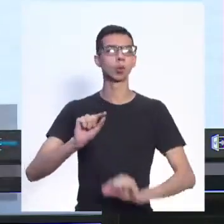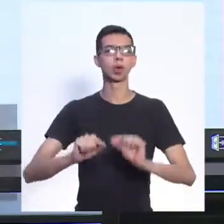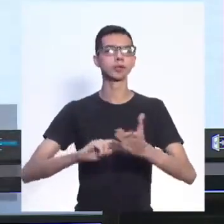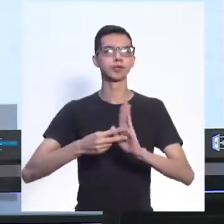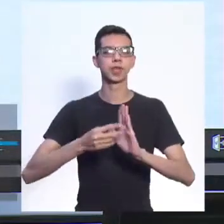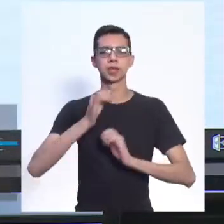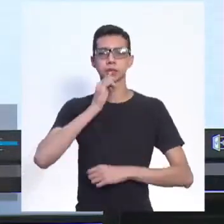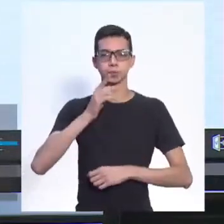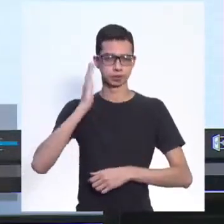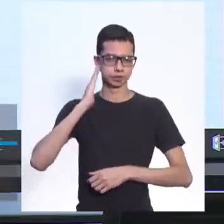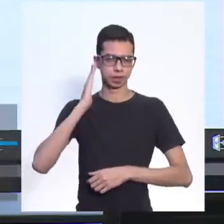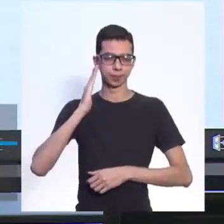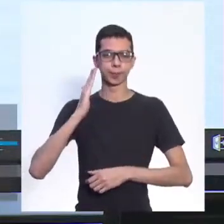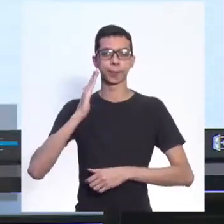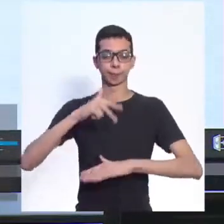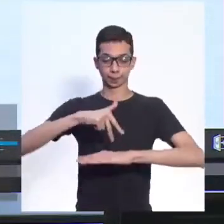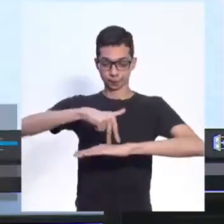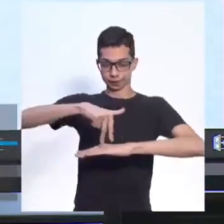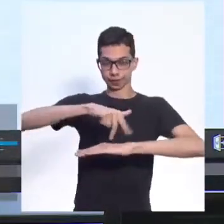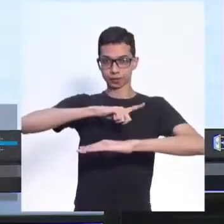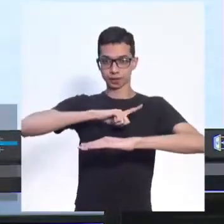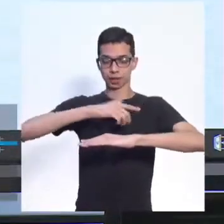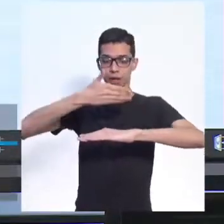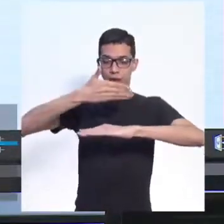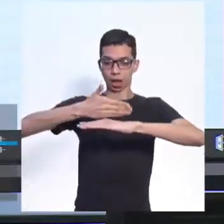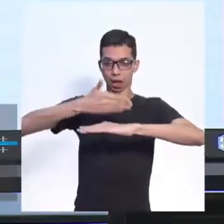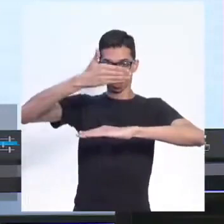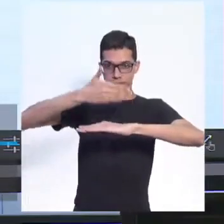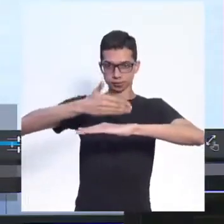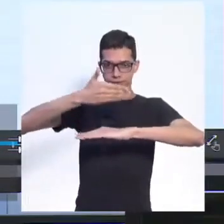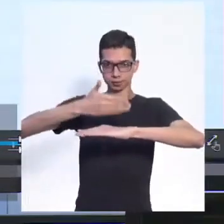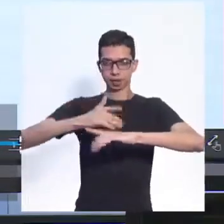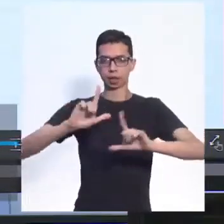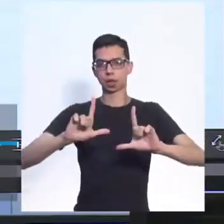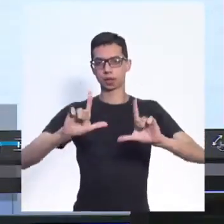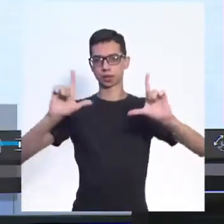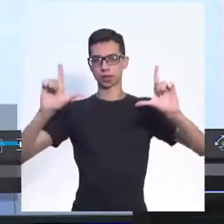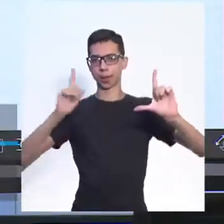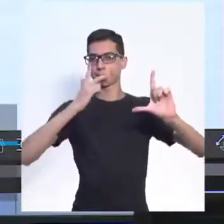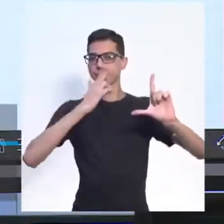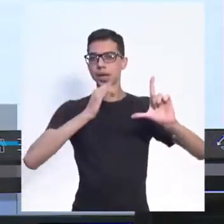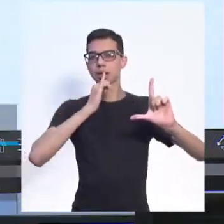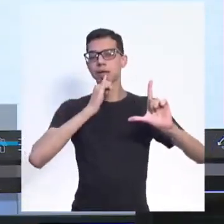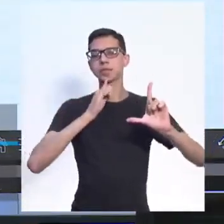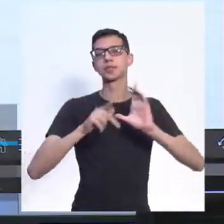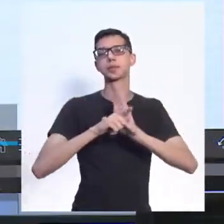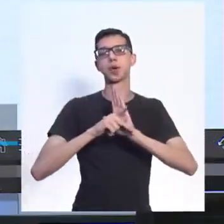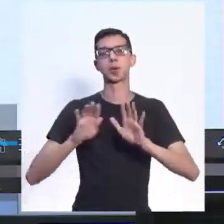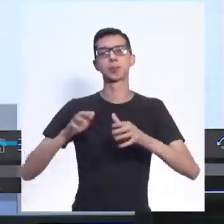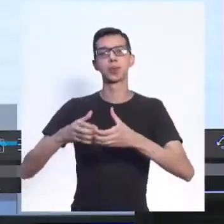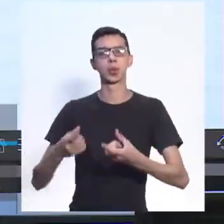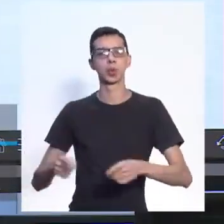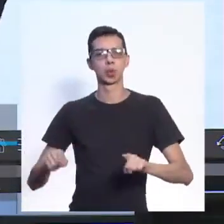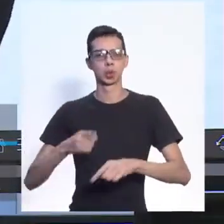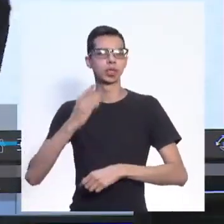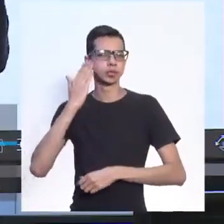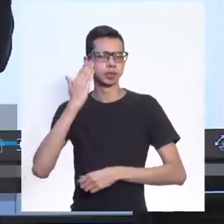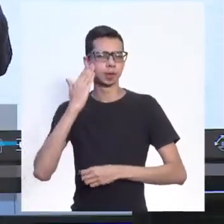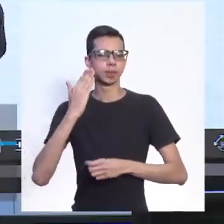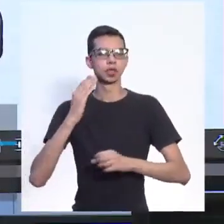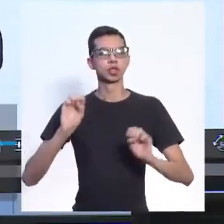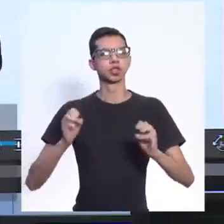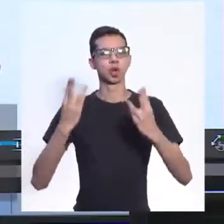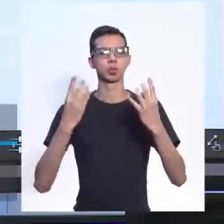fundo, onde geralmente vai o logotipo e o nome da banda, por exemplo. No caso, né, de um show de rock, por exemplo, geralmente a gente vê muito isso. Né, esse